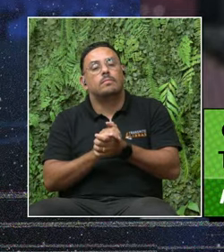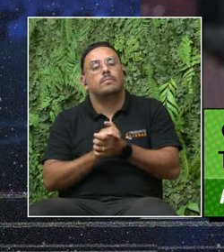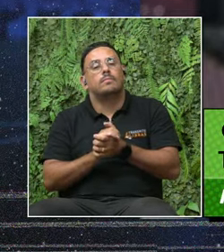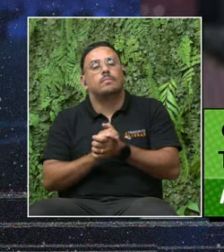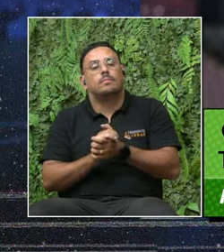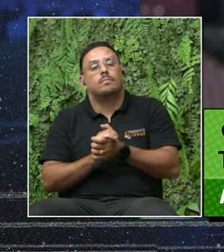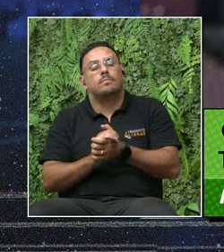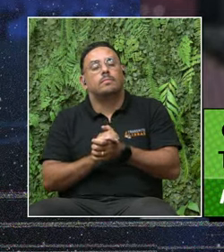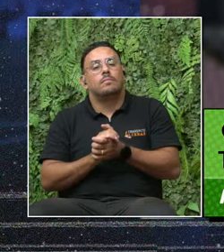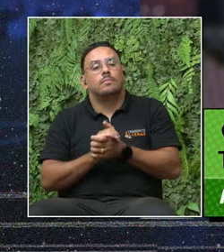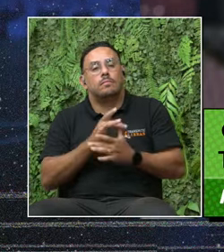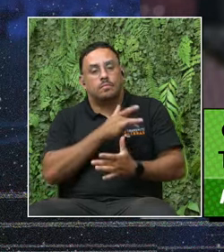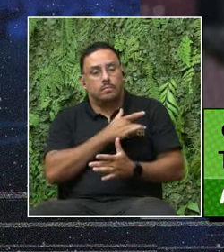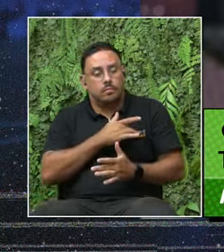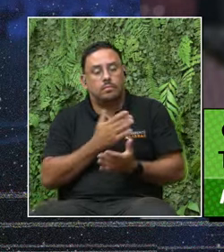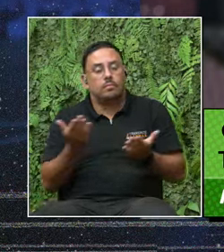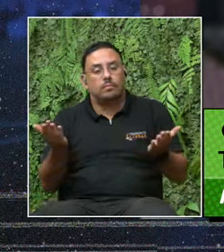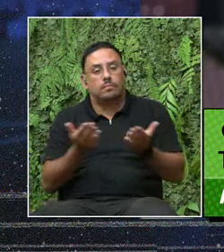perron